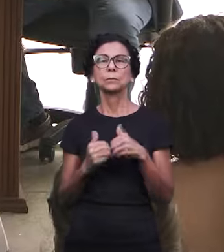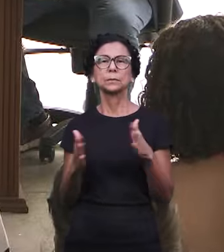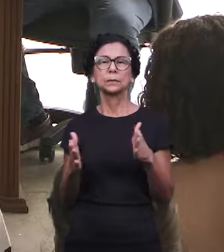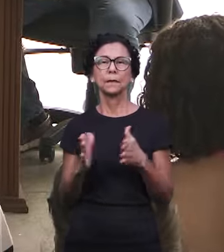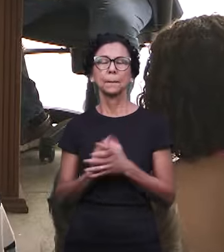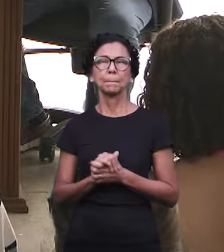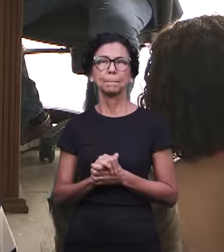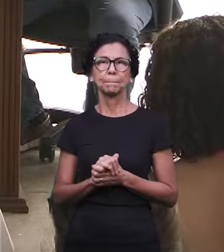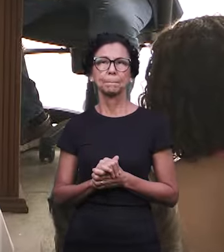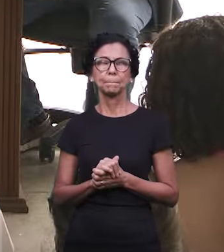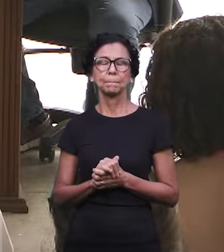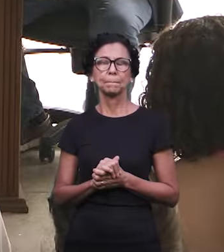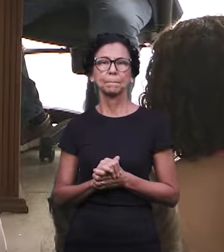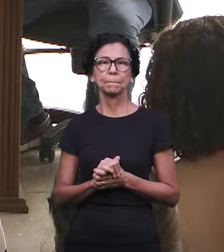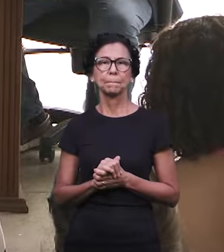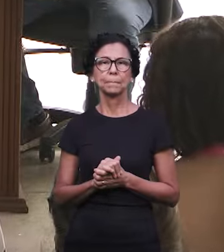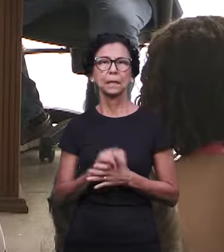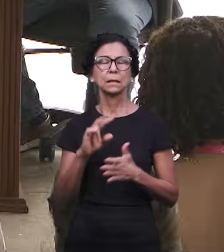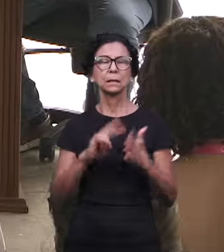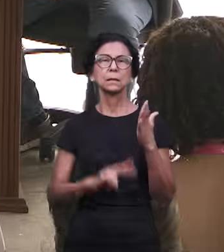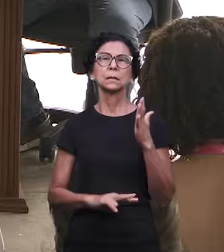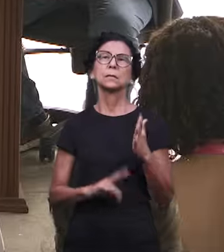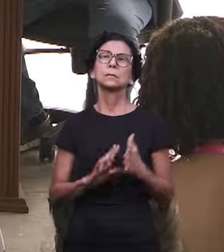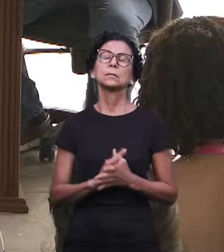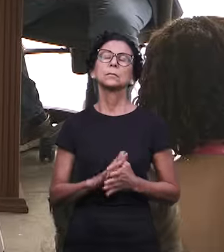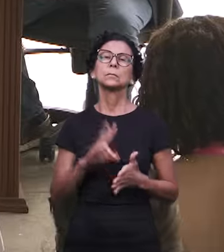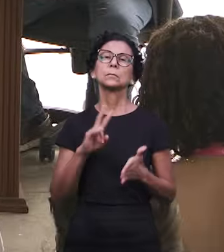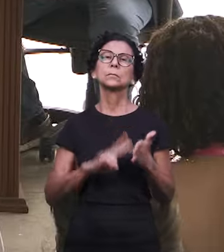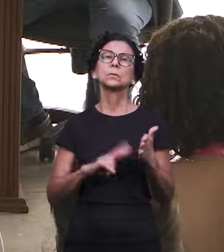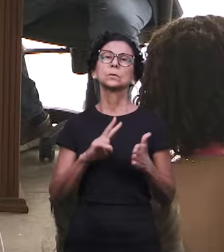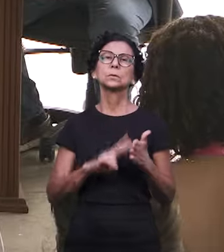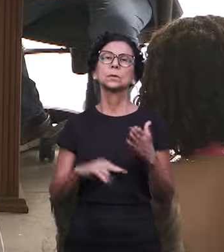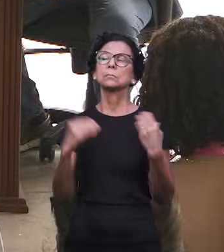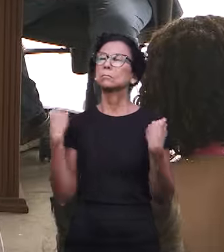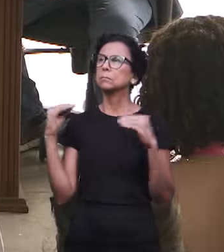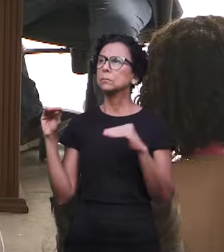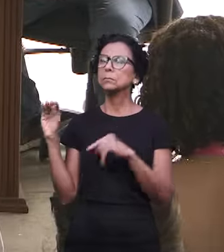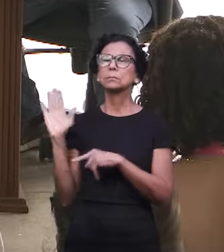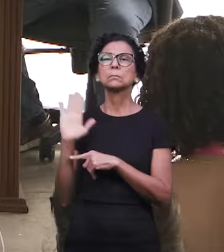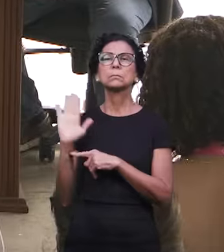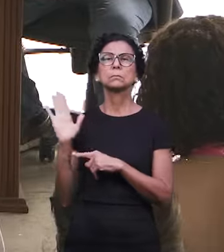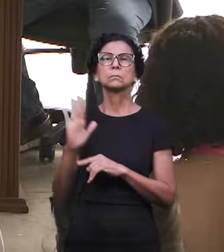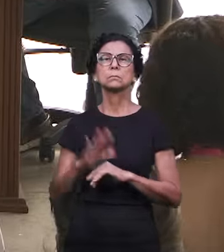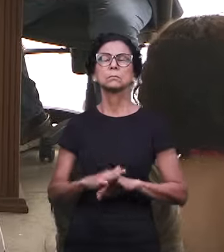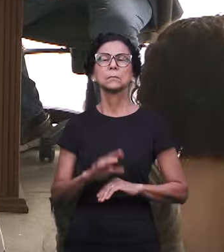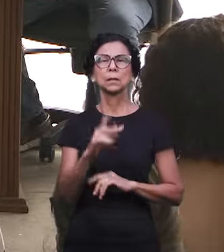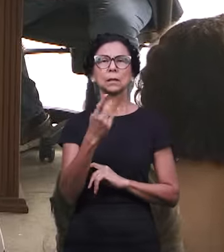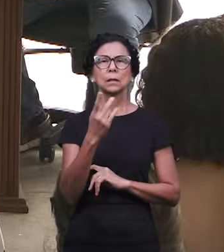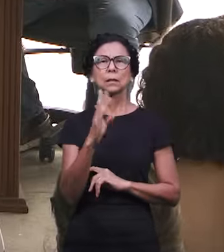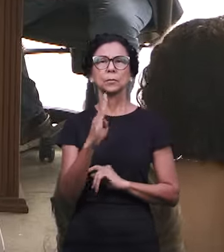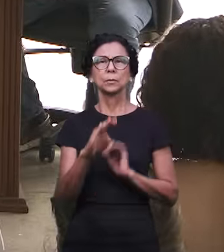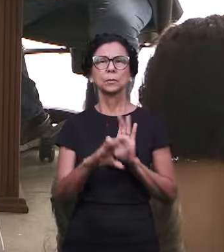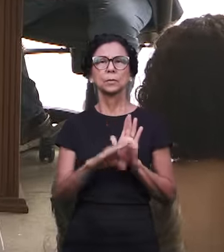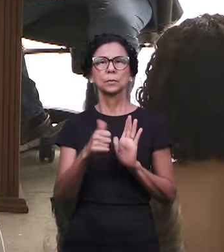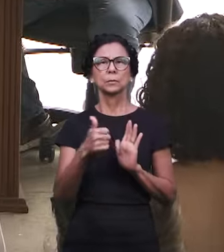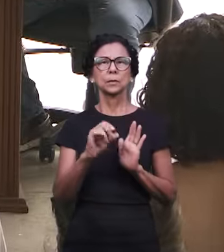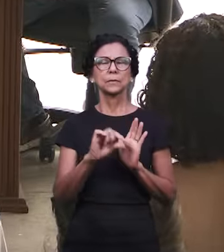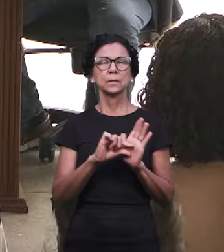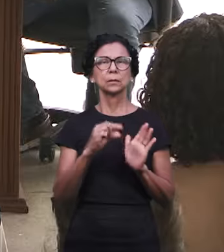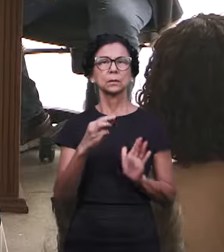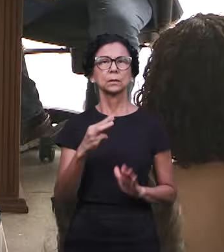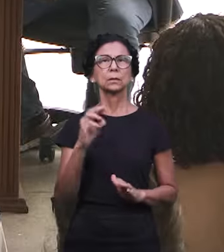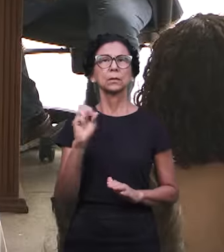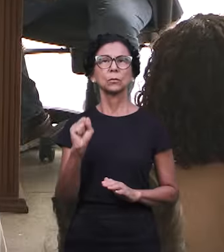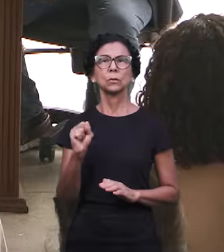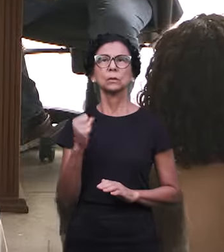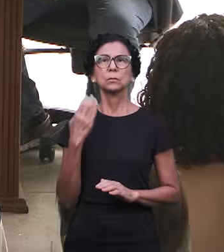Então vamos lá. No primeiro versículo nós vamos ler aqui, vamos poder ler até juntos, né? Poder projetar aí, Hebreus 10, 38, não sei se